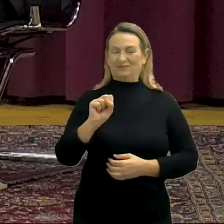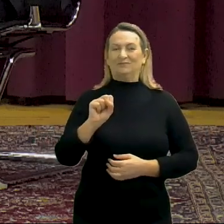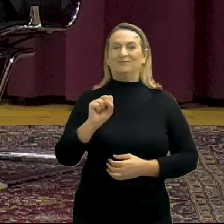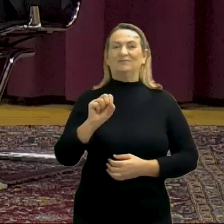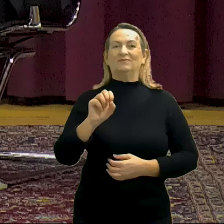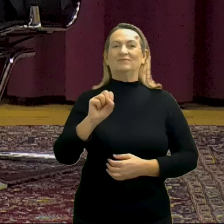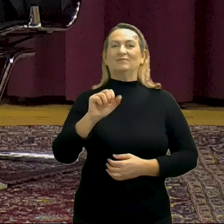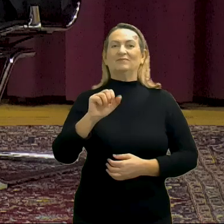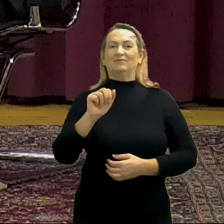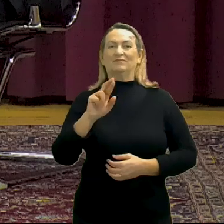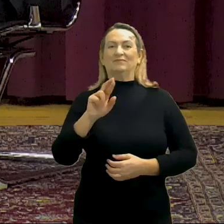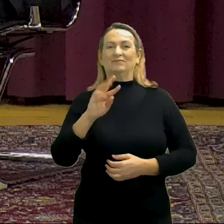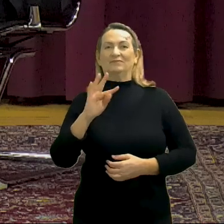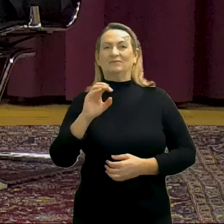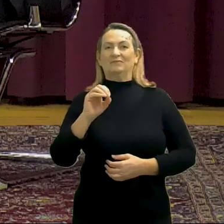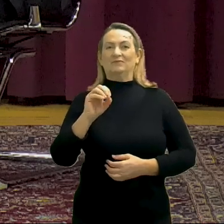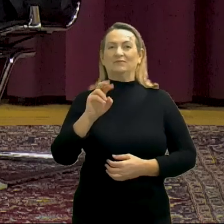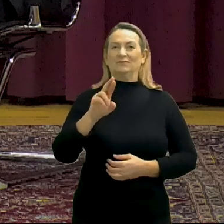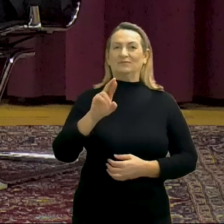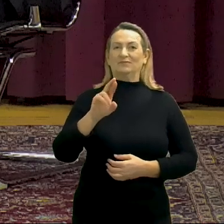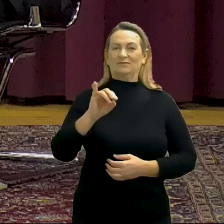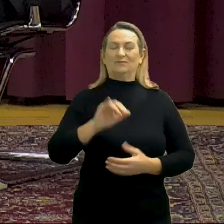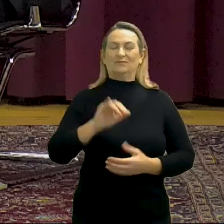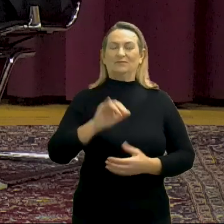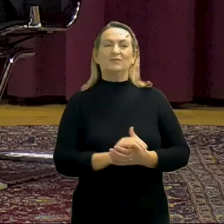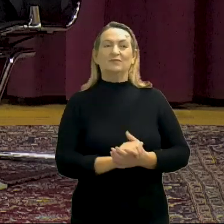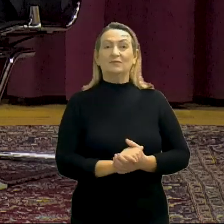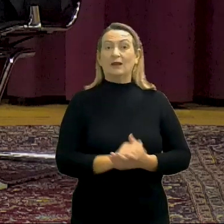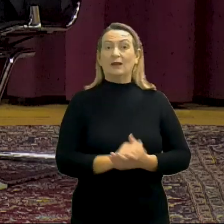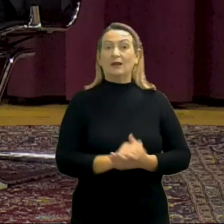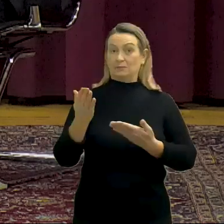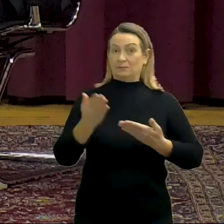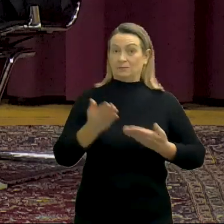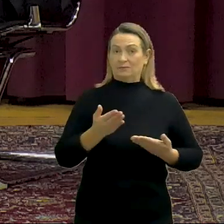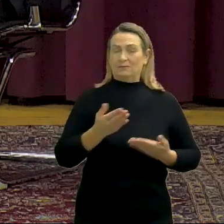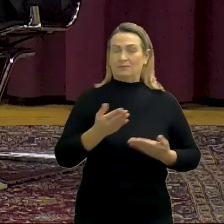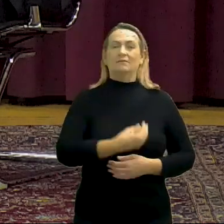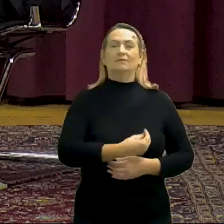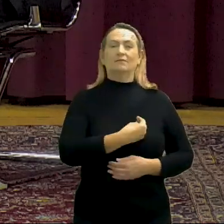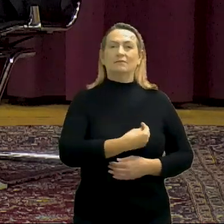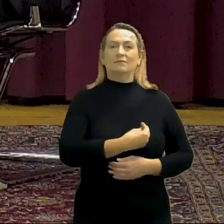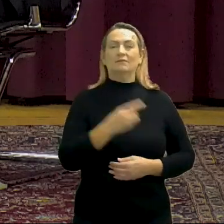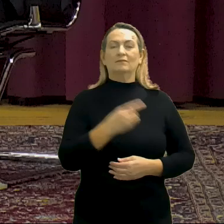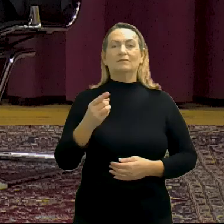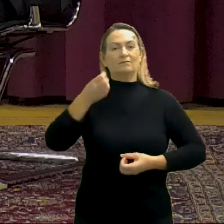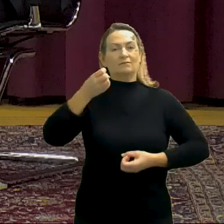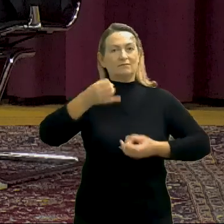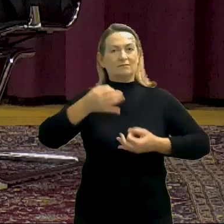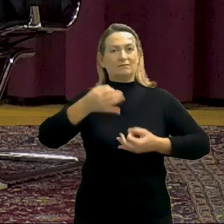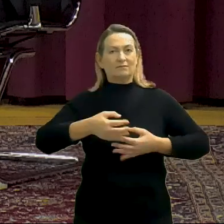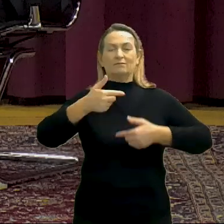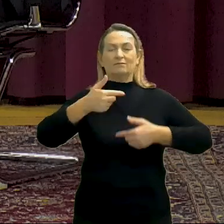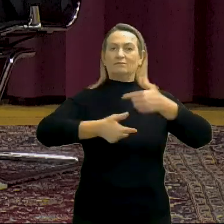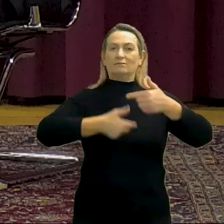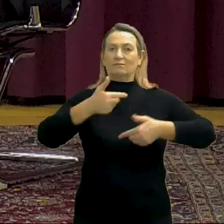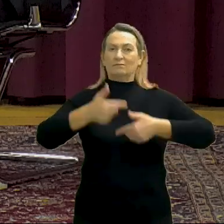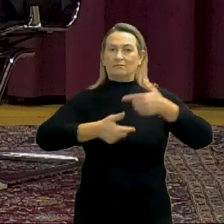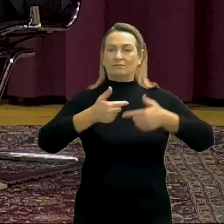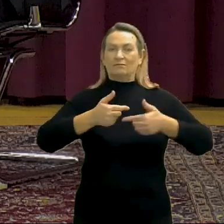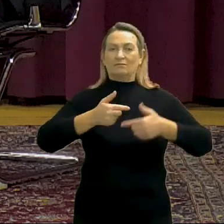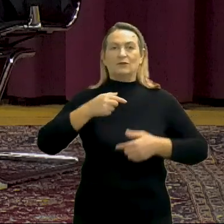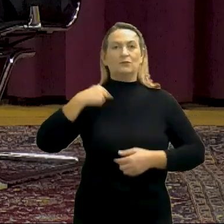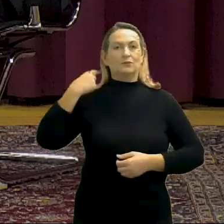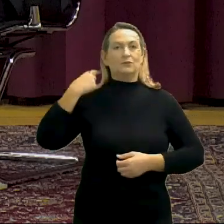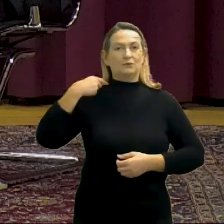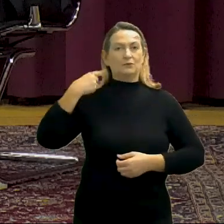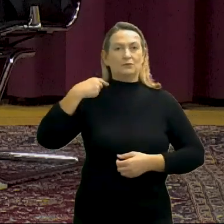e que vem aqui para falar sobre a sua atuação no Direito Eleitoral E também como promotor de justiça